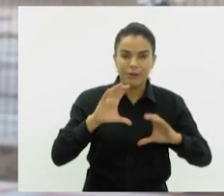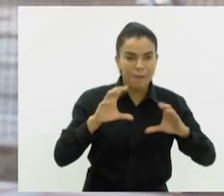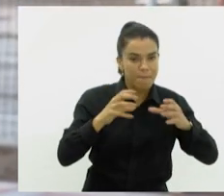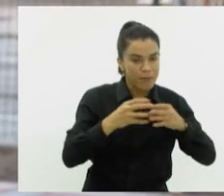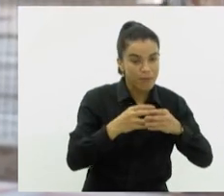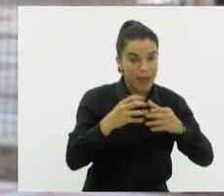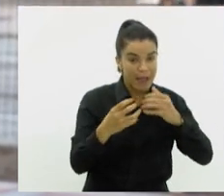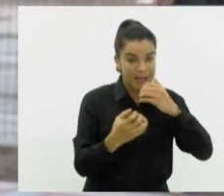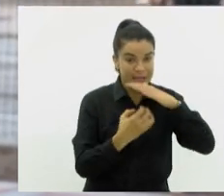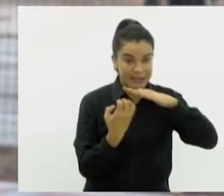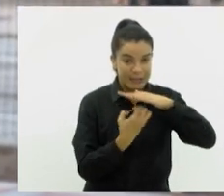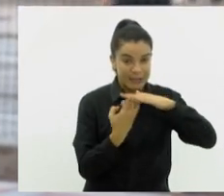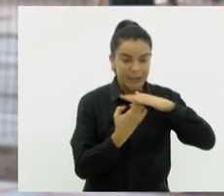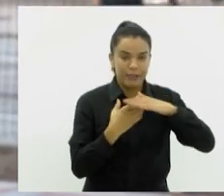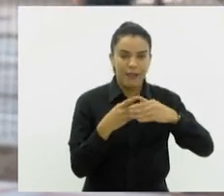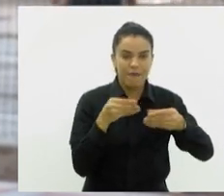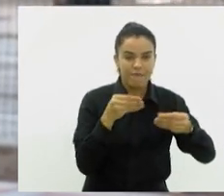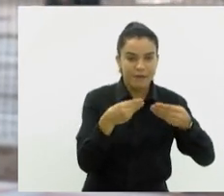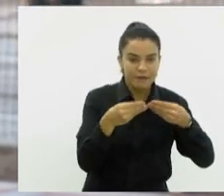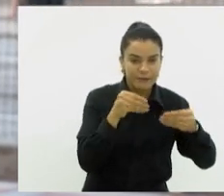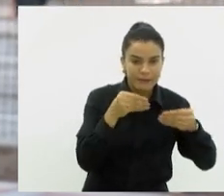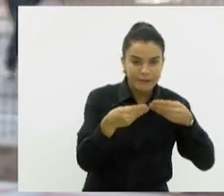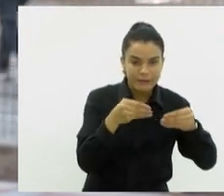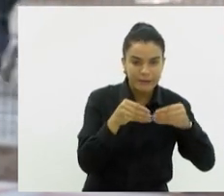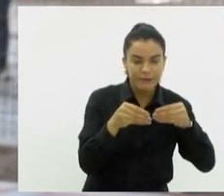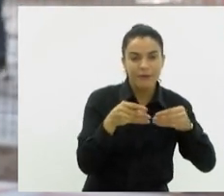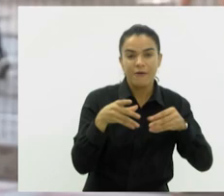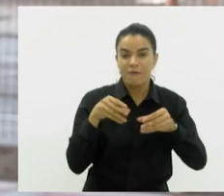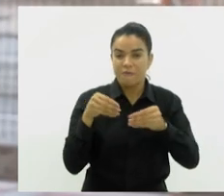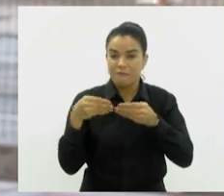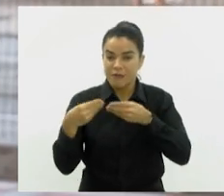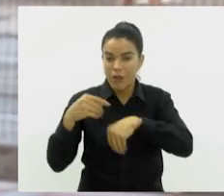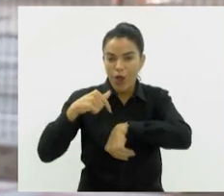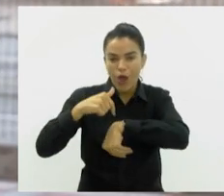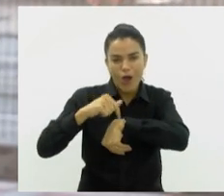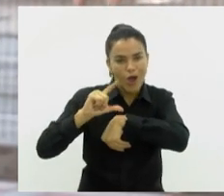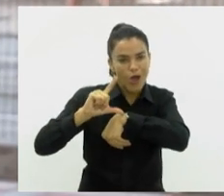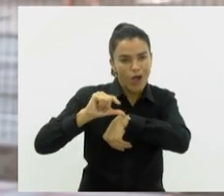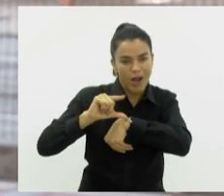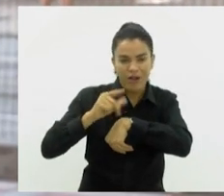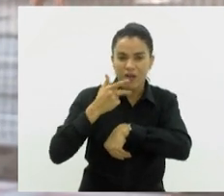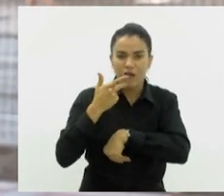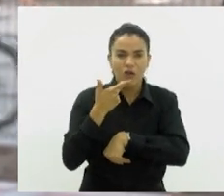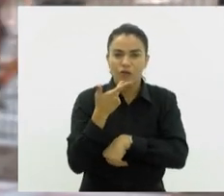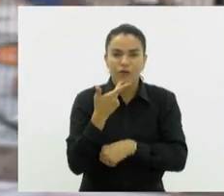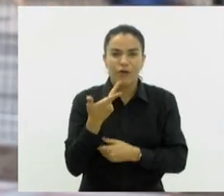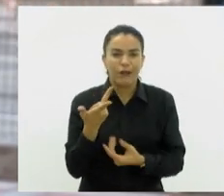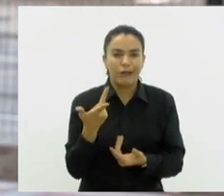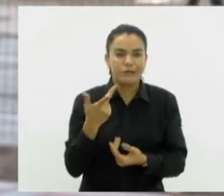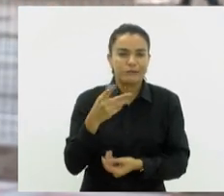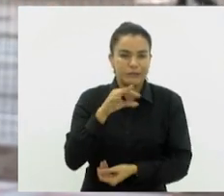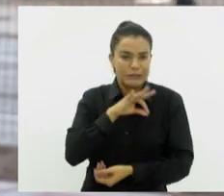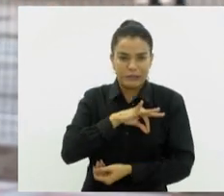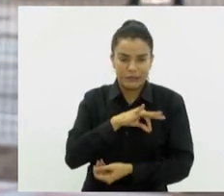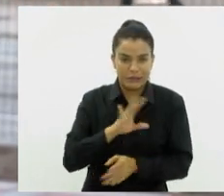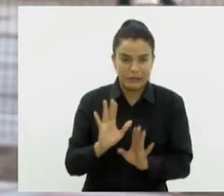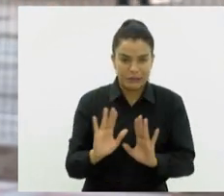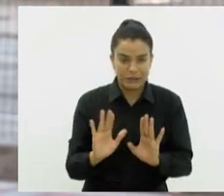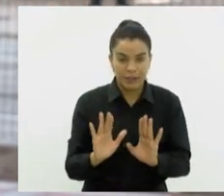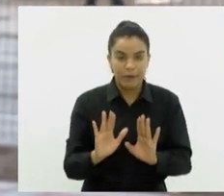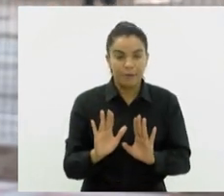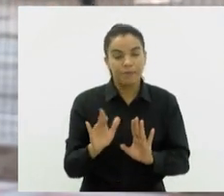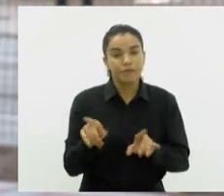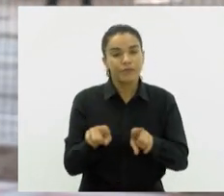as empresas têm benefícios flexíveis flexibilidade em termos até de horário eu não tô nem falando de custo vamos e a gente